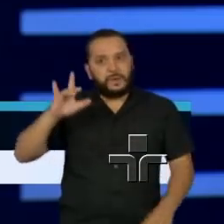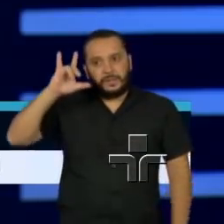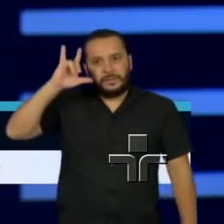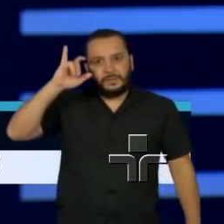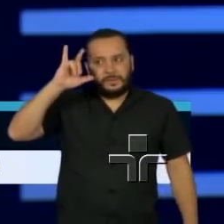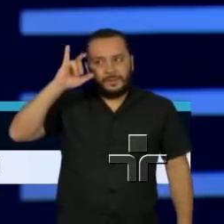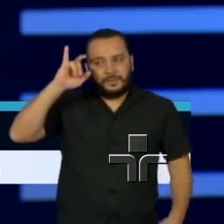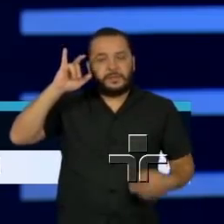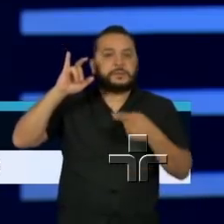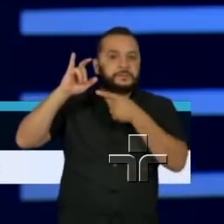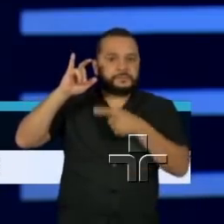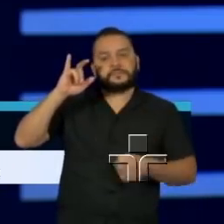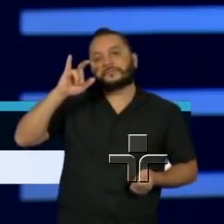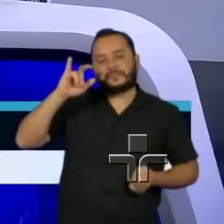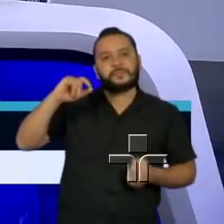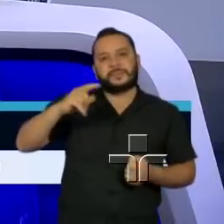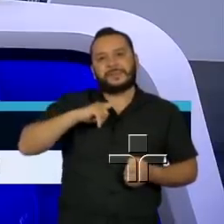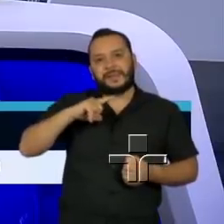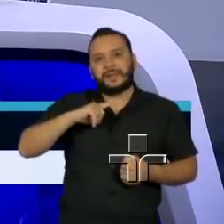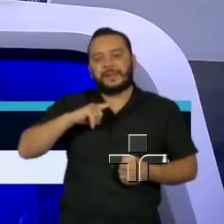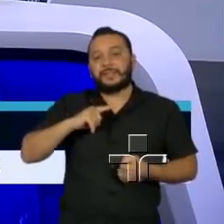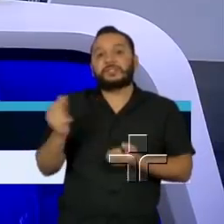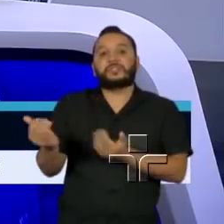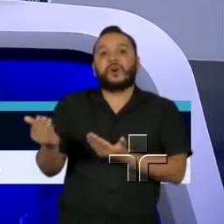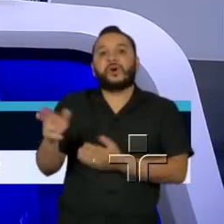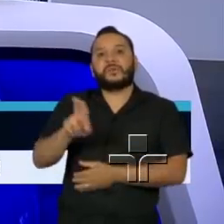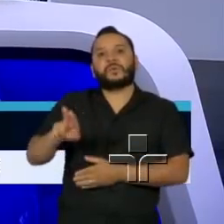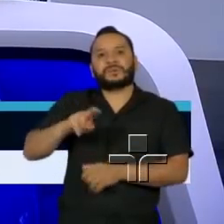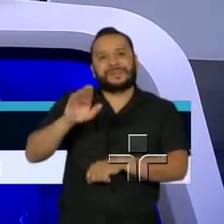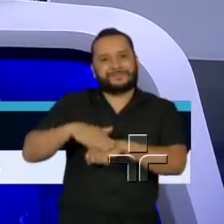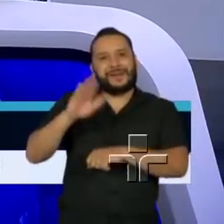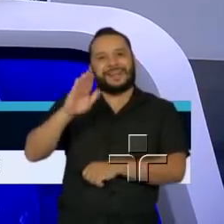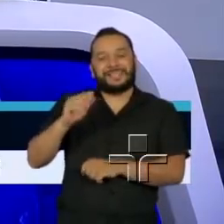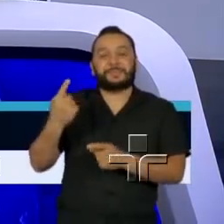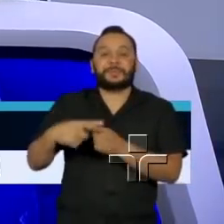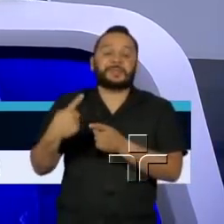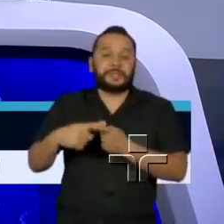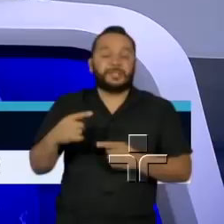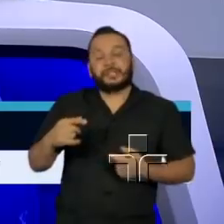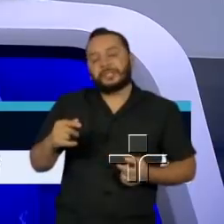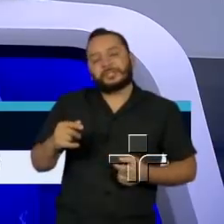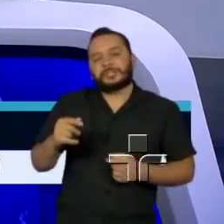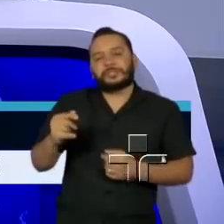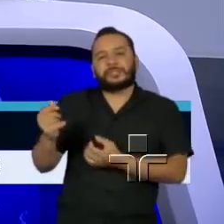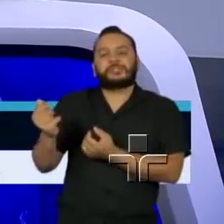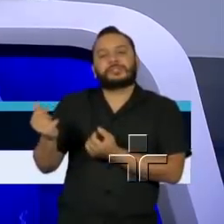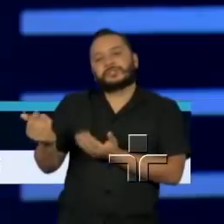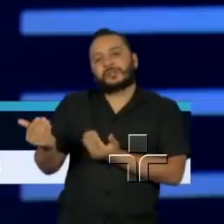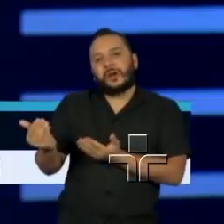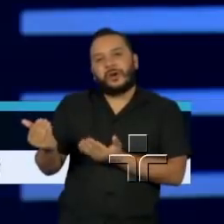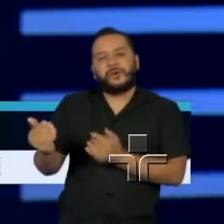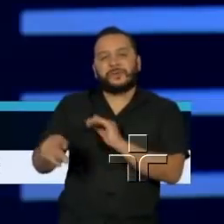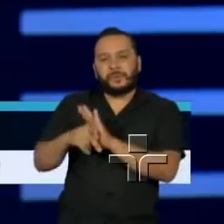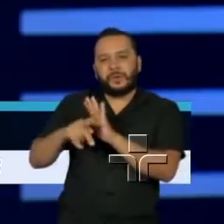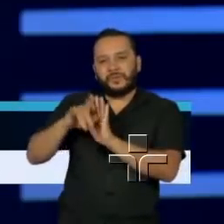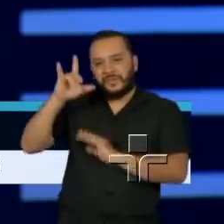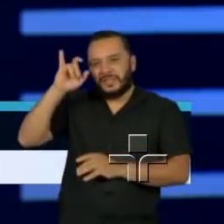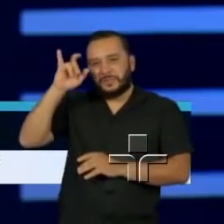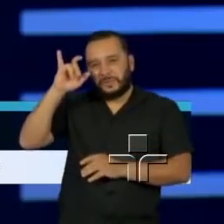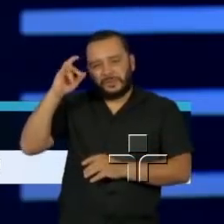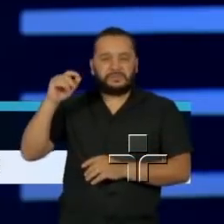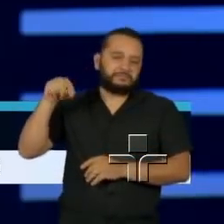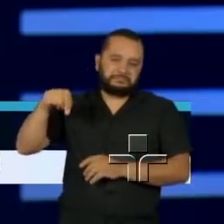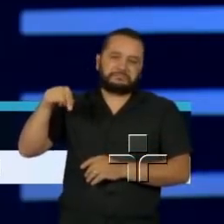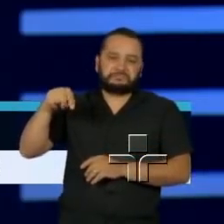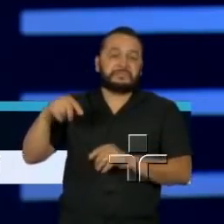rede, inclusive, que se expande especialmente entre os jovens, porque hoje os jovens não usam mais o Facebook, eles acham que é coisa de velho, coisa antiga, é